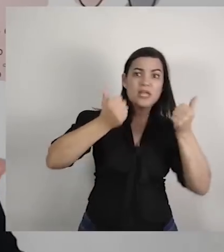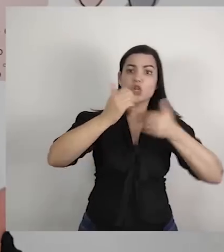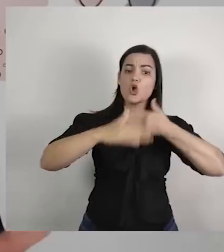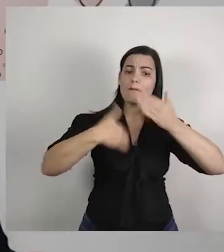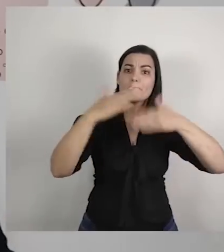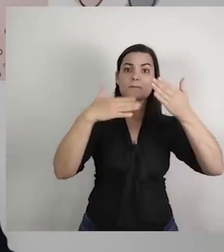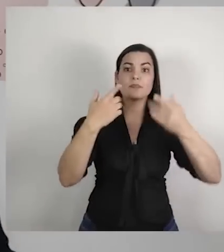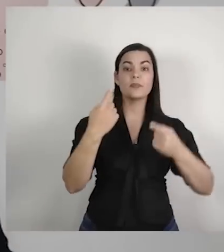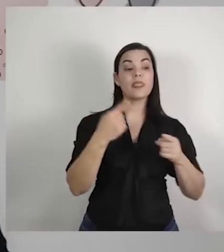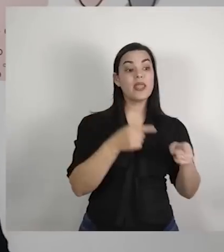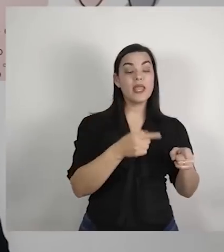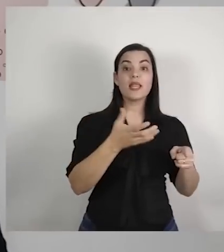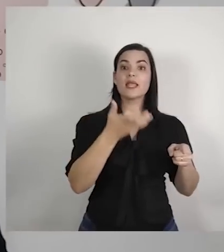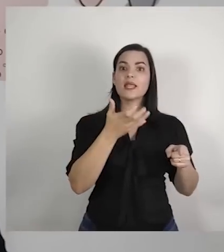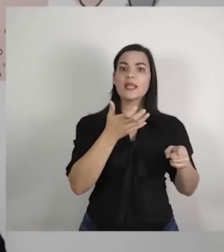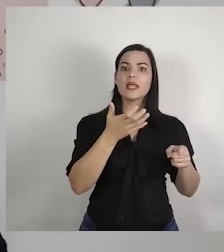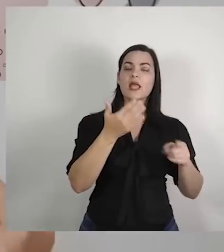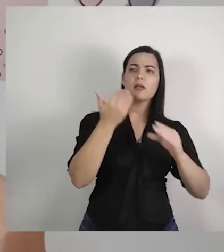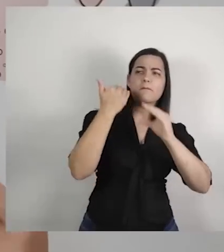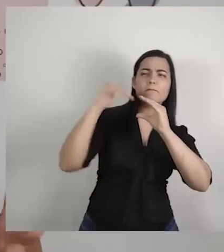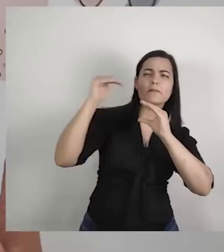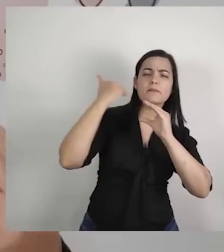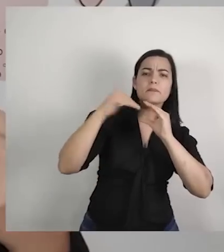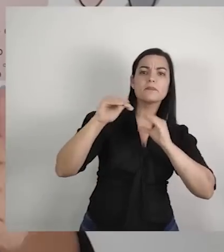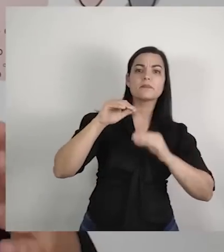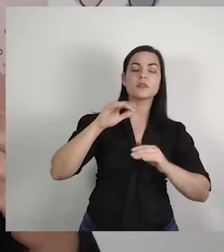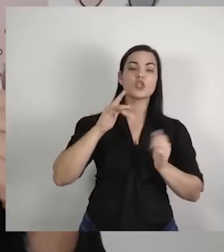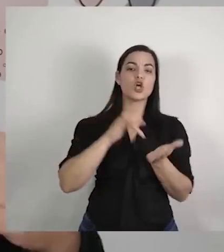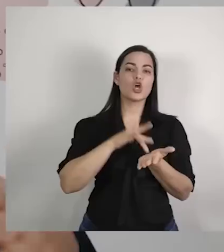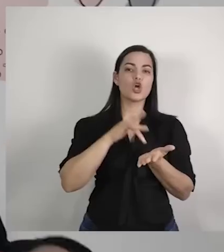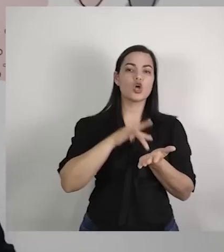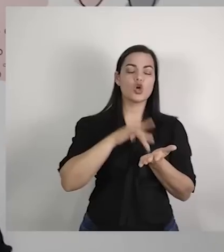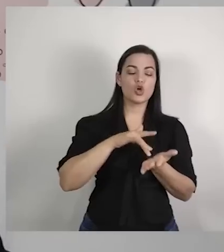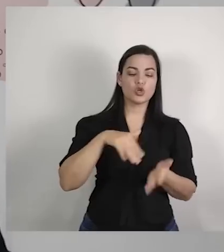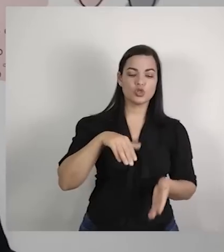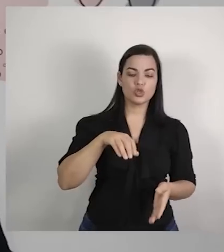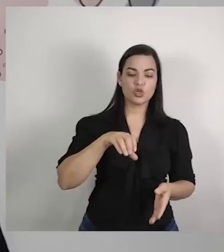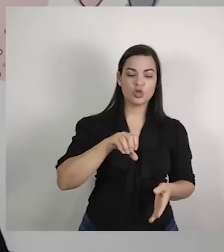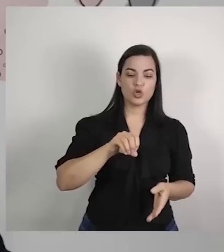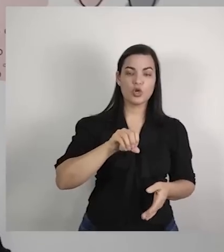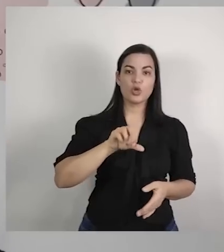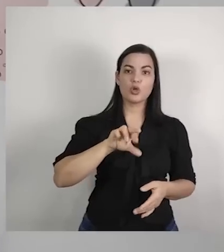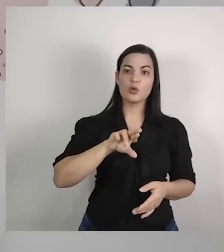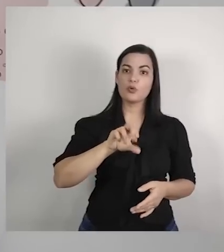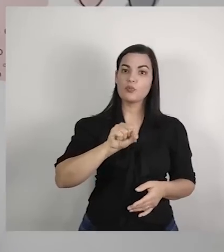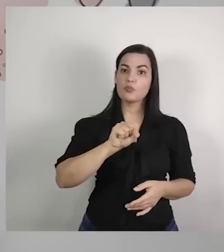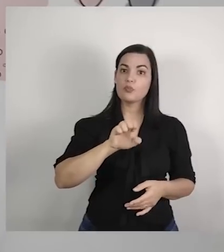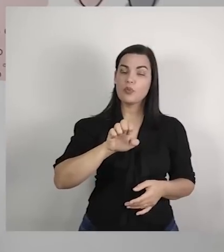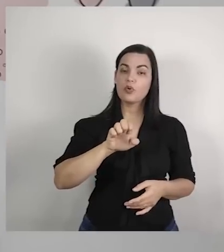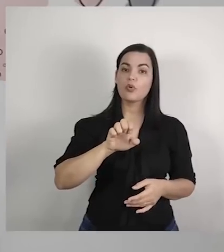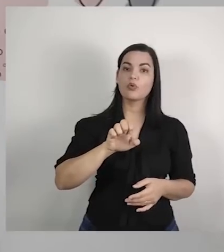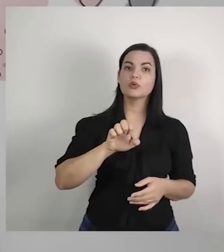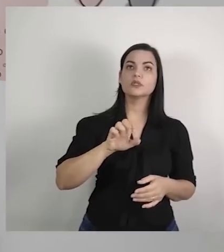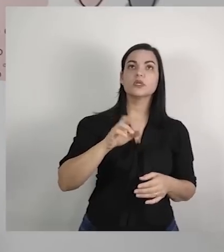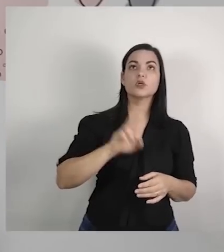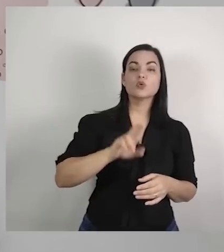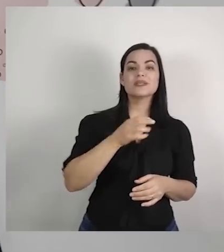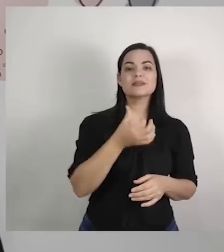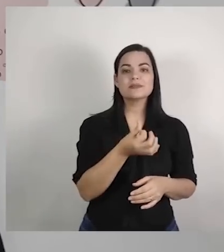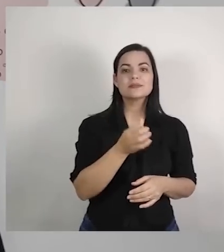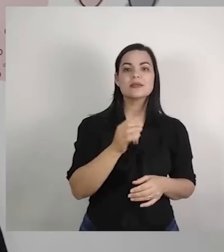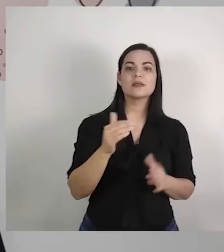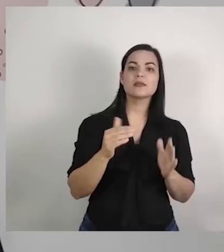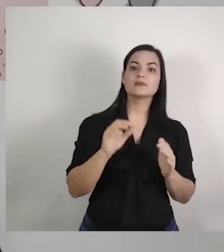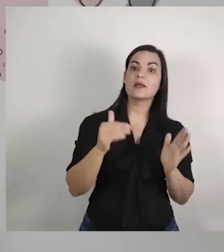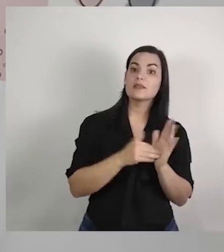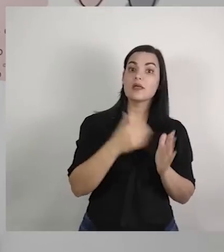pretendia transmitir o código Morse a 8 mensagens simultâneas. Então, só aquele procedimento inicial